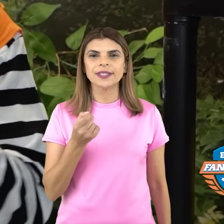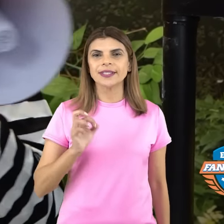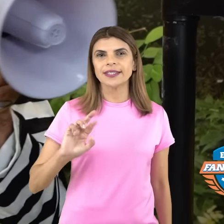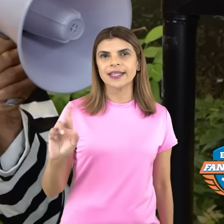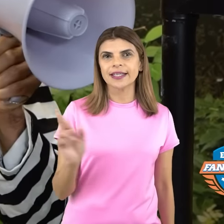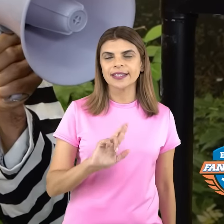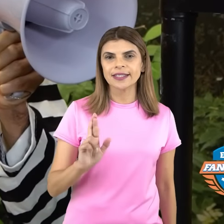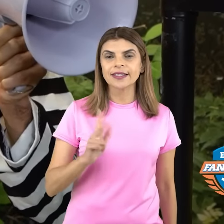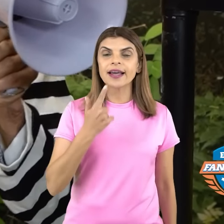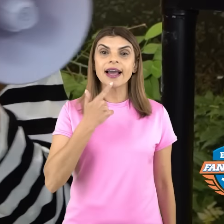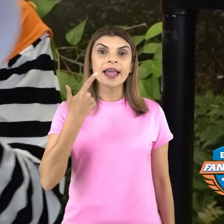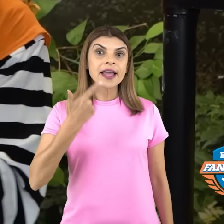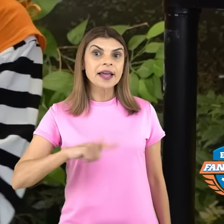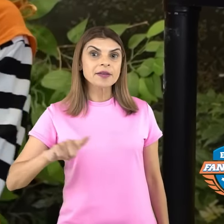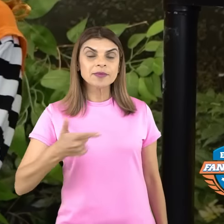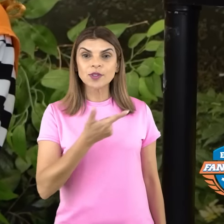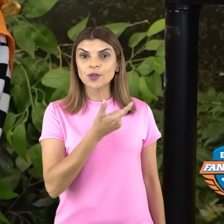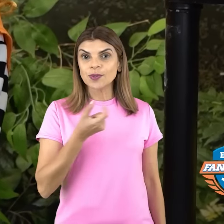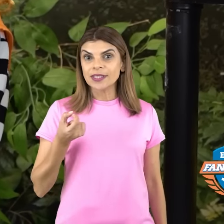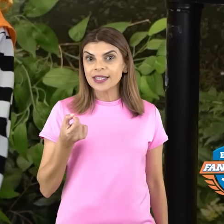R$200. Repito,